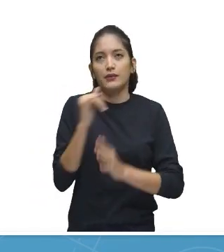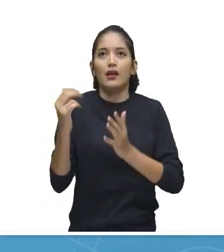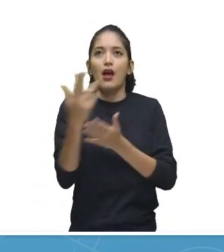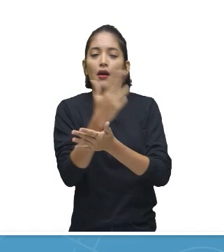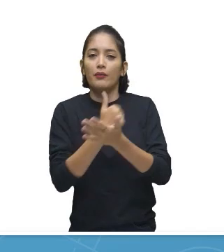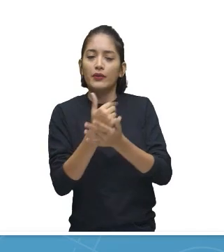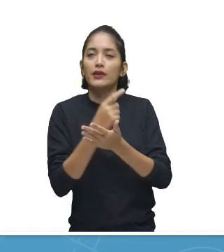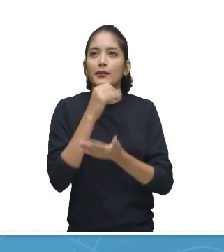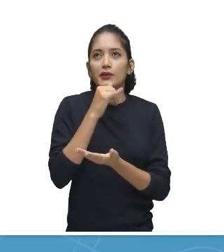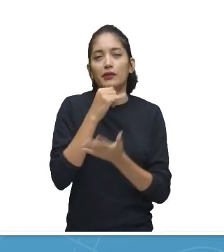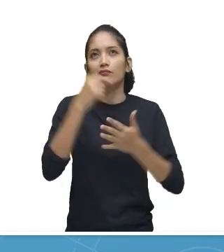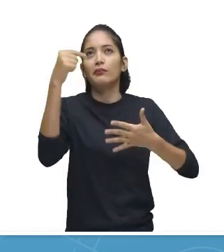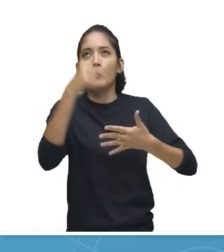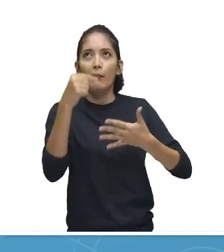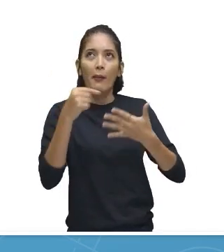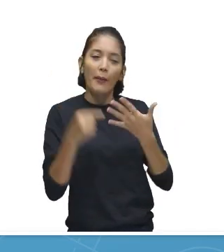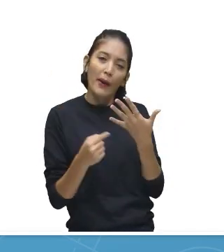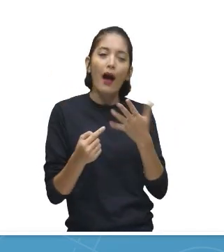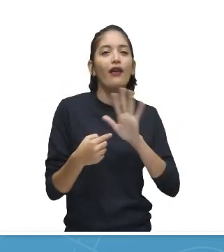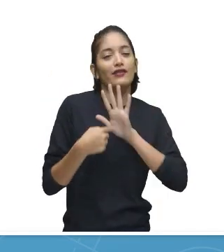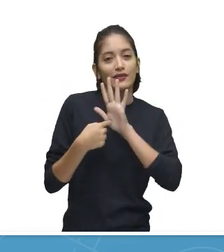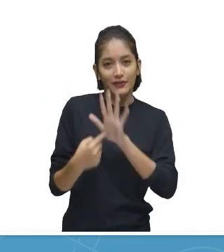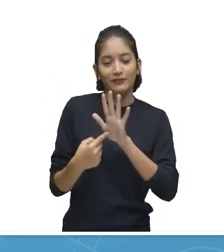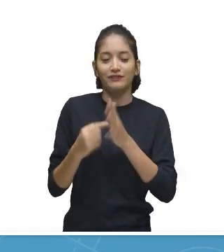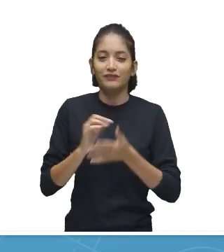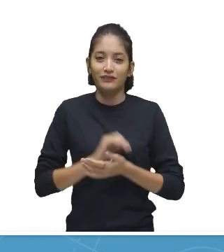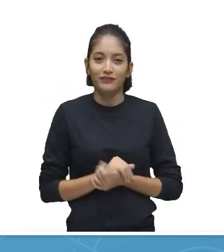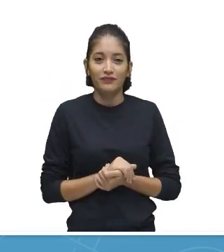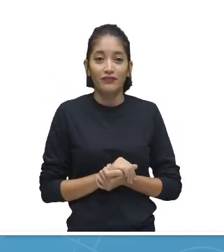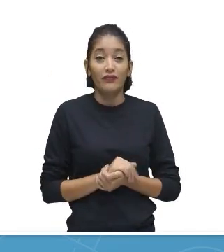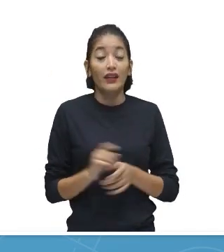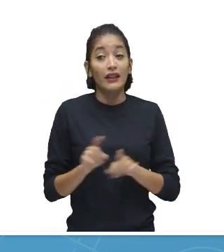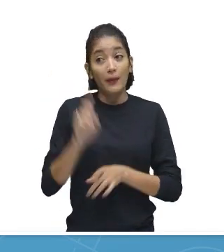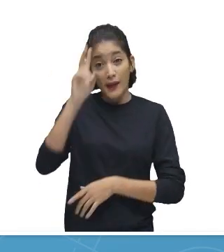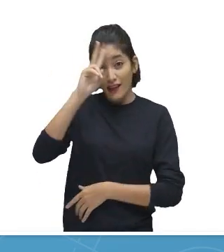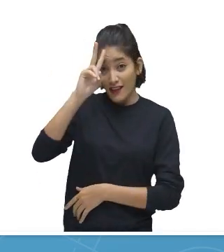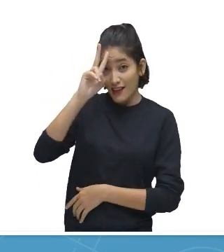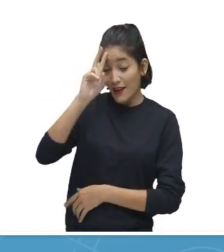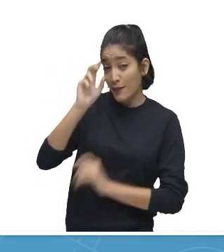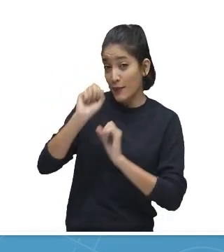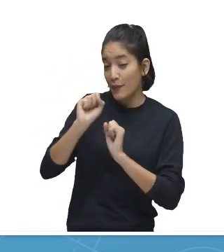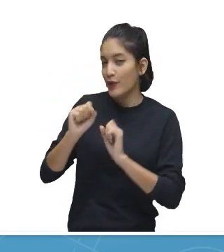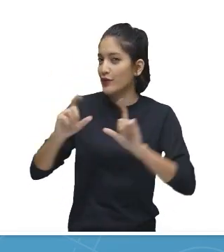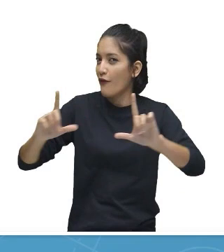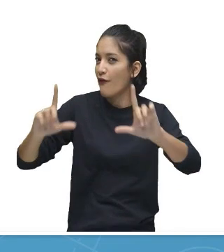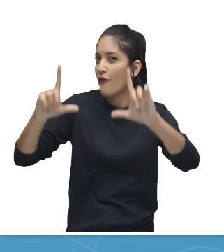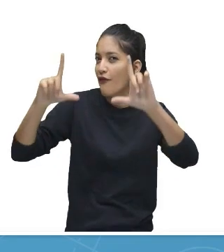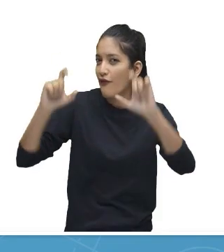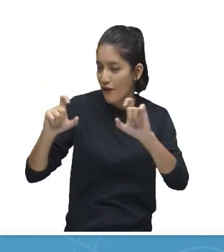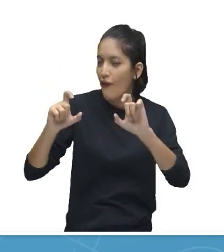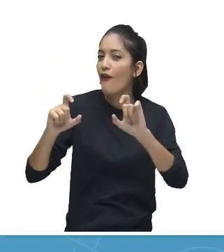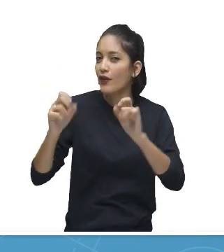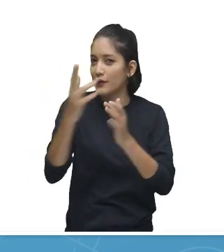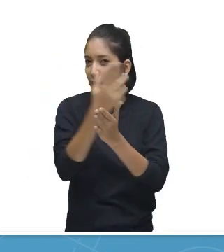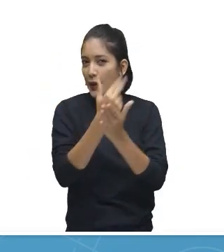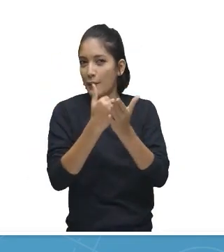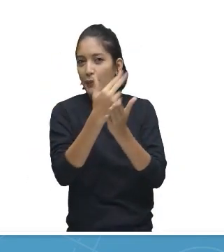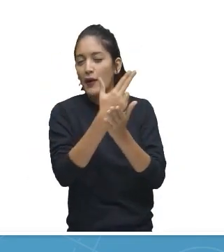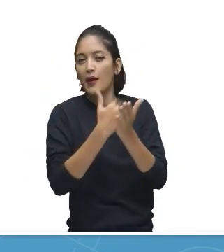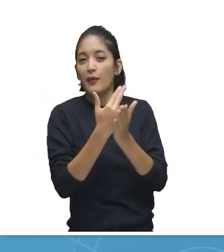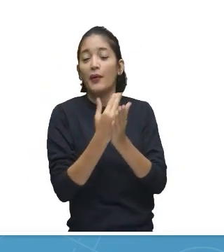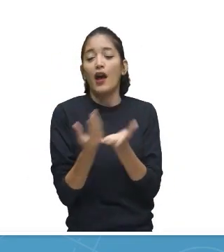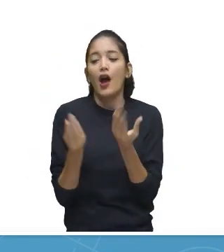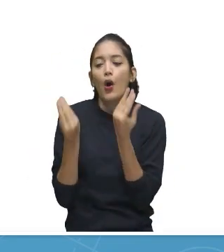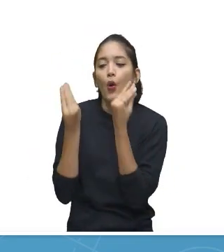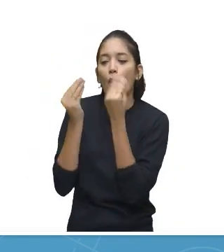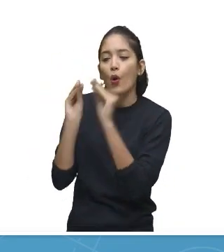seria assim, tá? E vocês vão descrever. E lembrando que vocês podem tirar foto dessas produções artísticas, coloquem